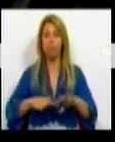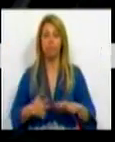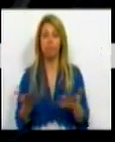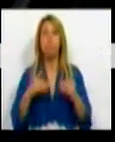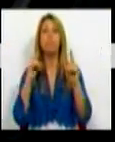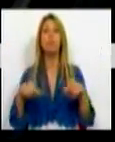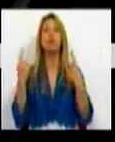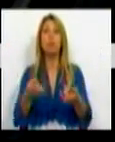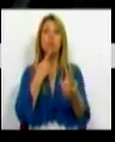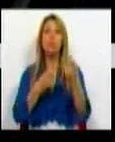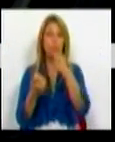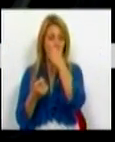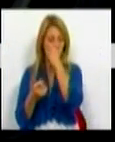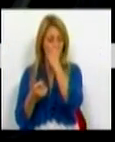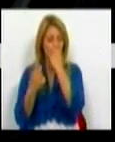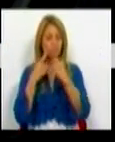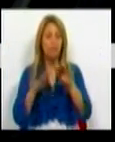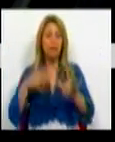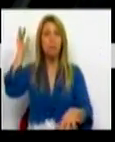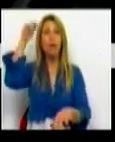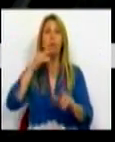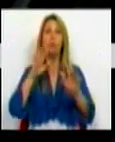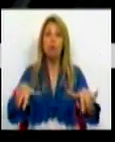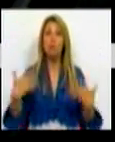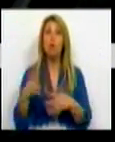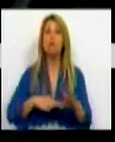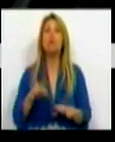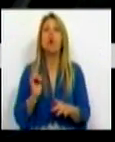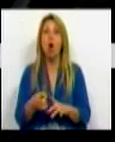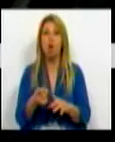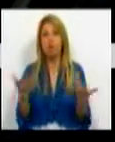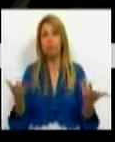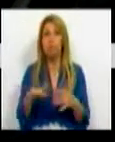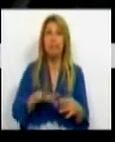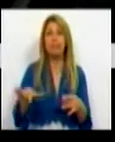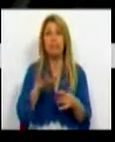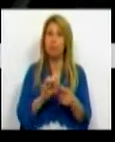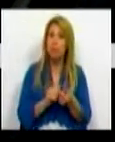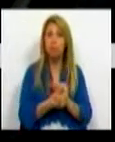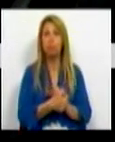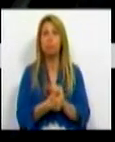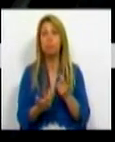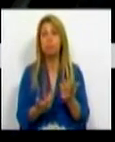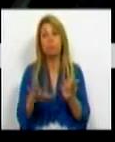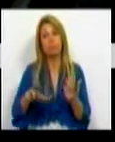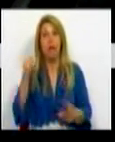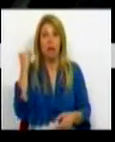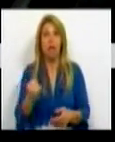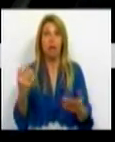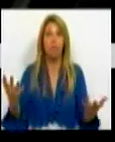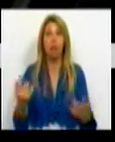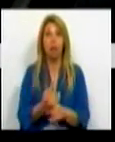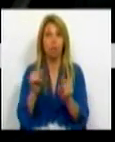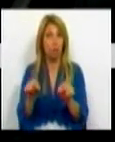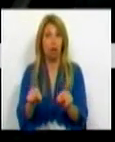pode fazer a Assembleia da República para corrigir eventuais situações, enfim, naturalmente do domínio criminal, porque aí não